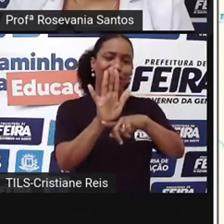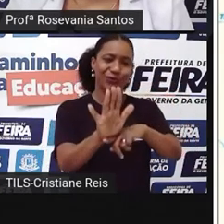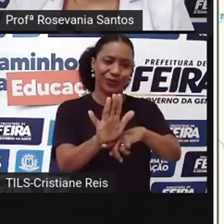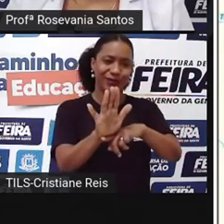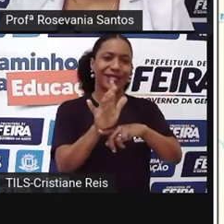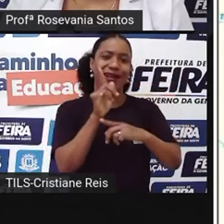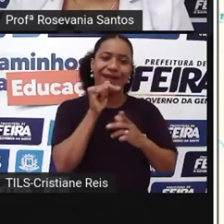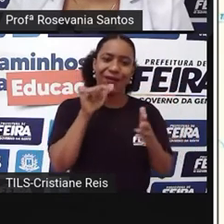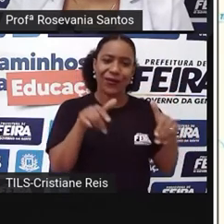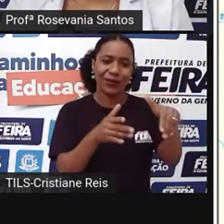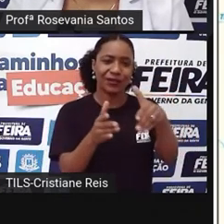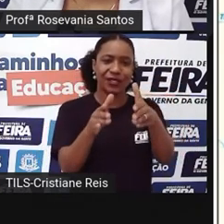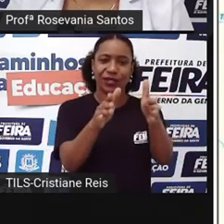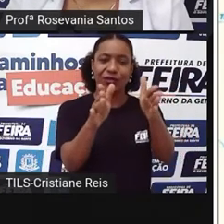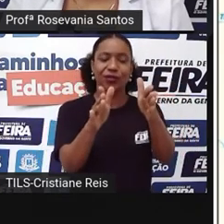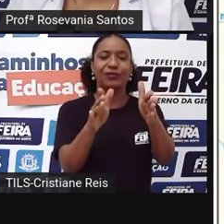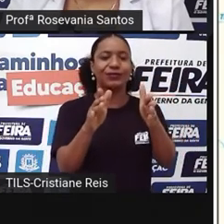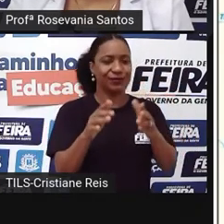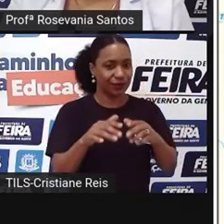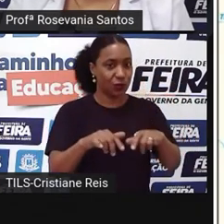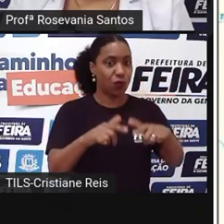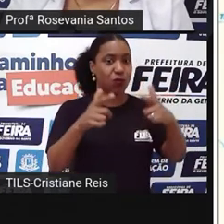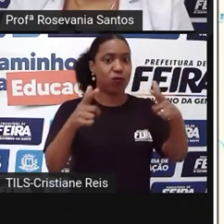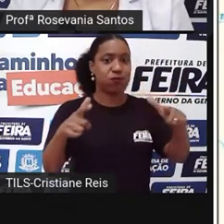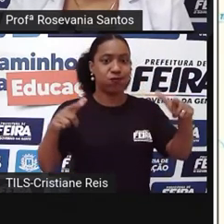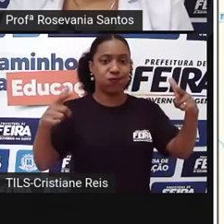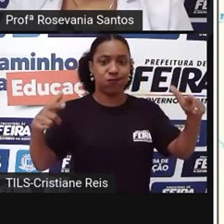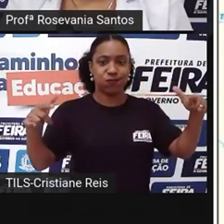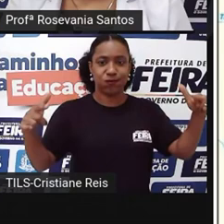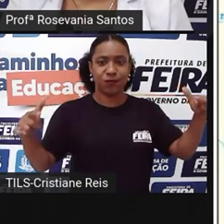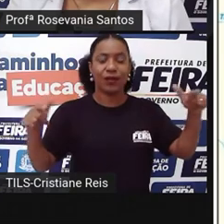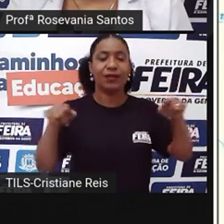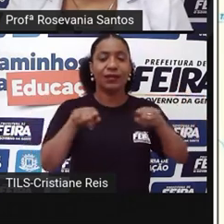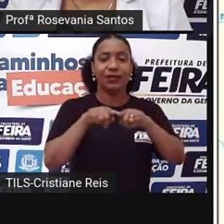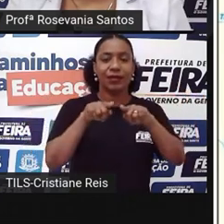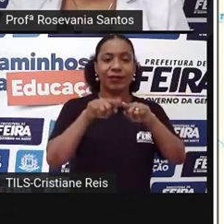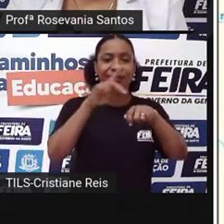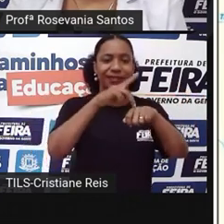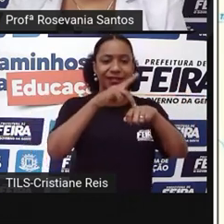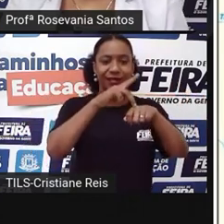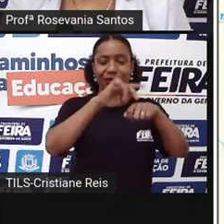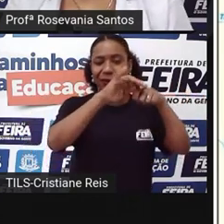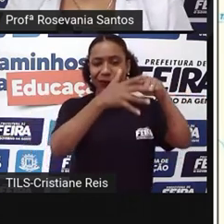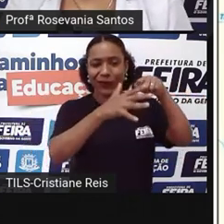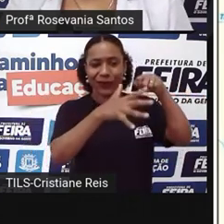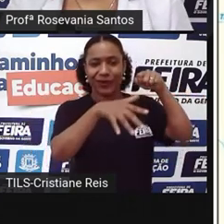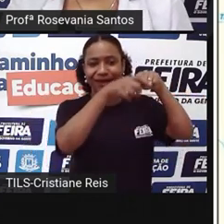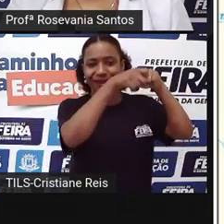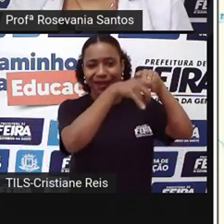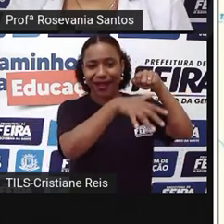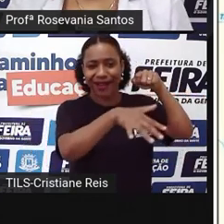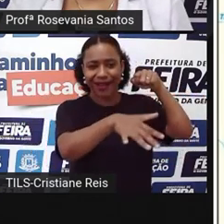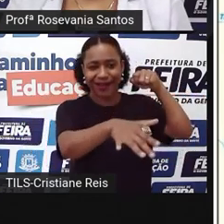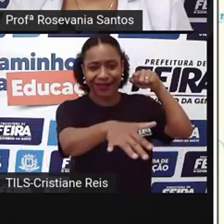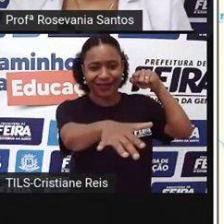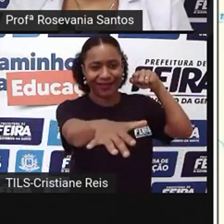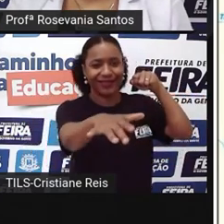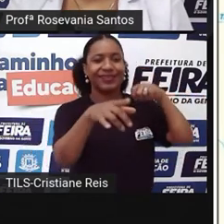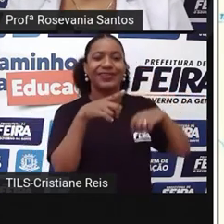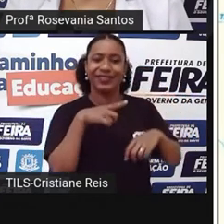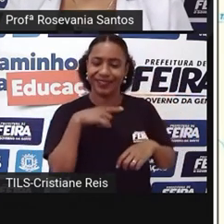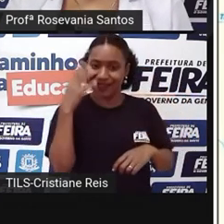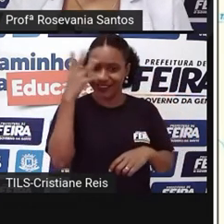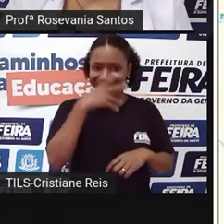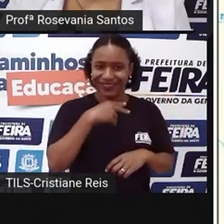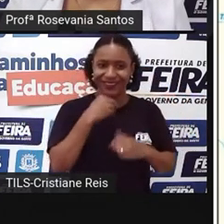como a gente também notou que tinha uma parte mais elevada, a gente tem também várias quedas d'água aí, né? Aí vocês estão vendo essa